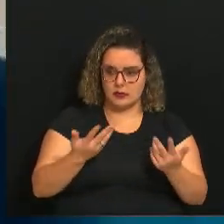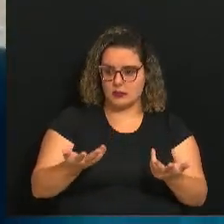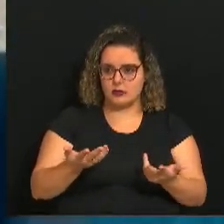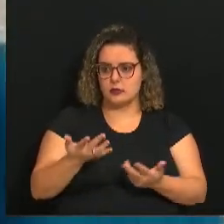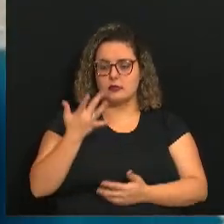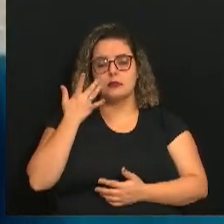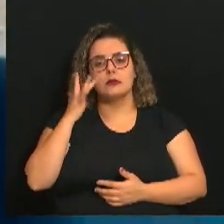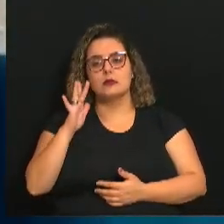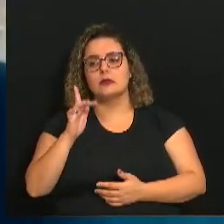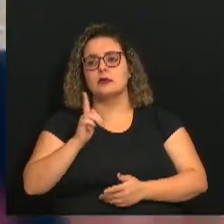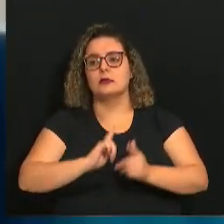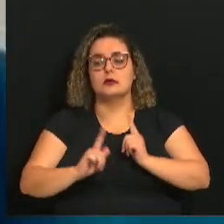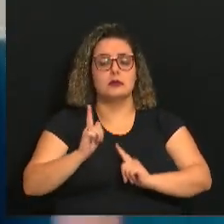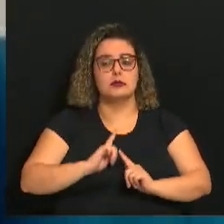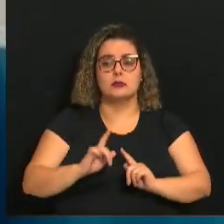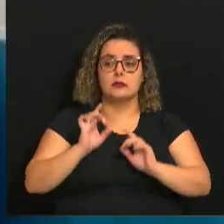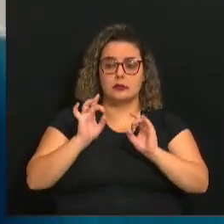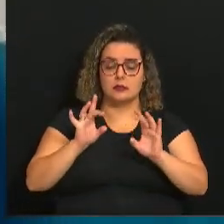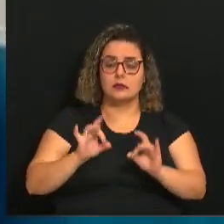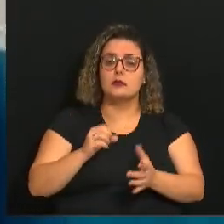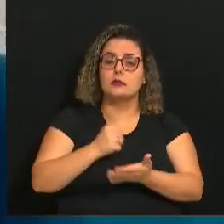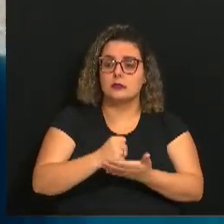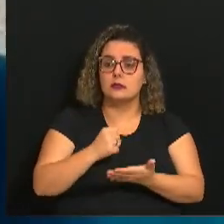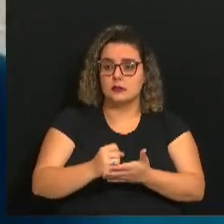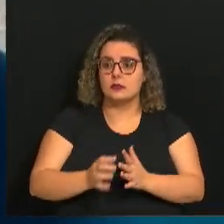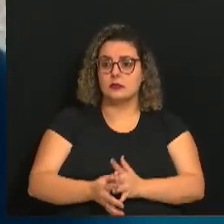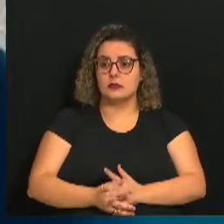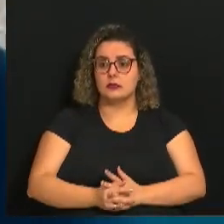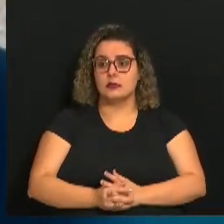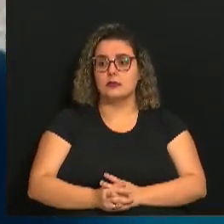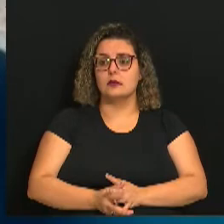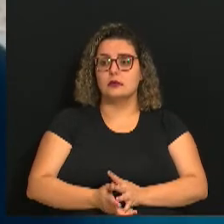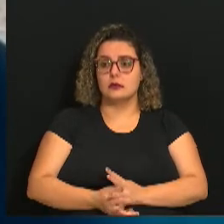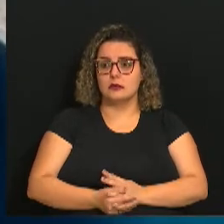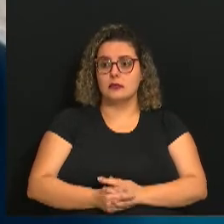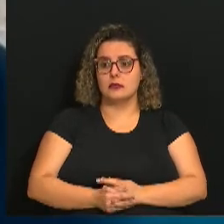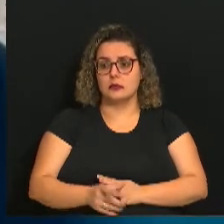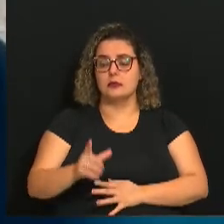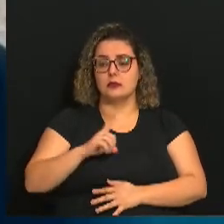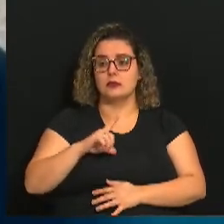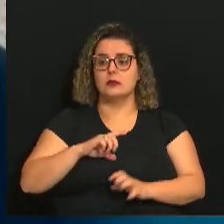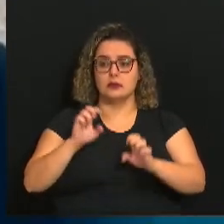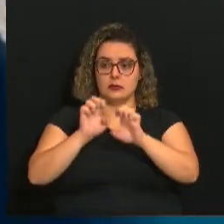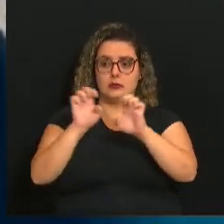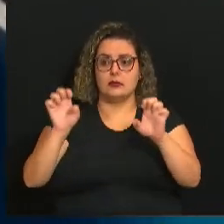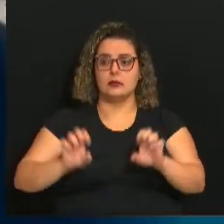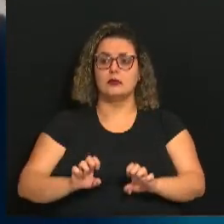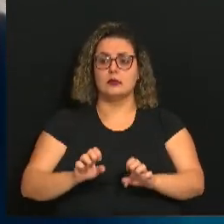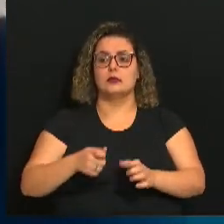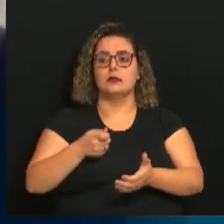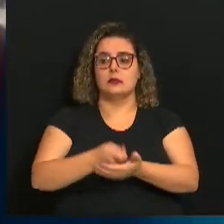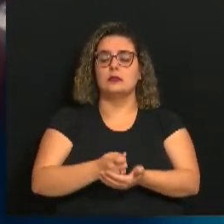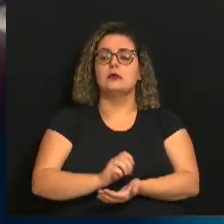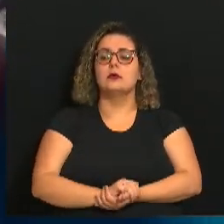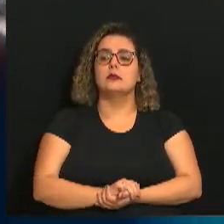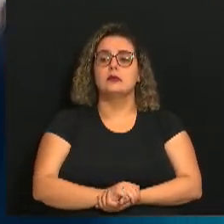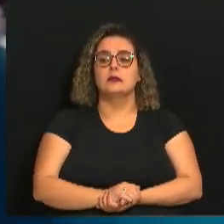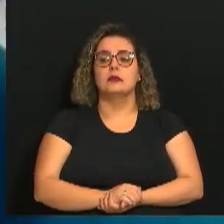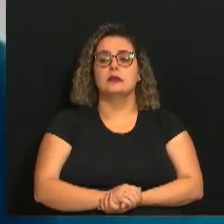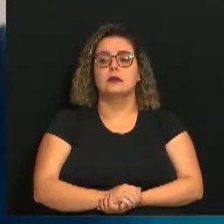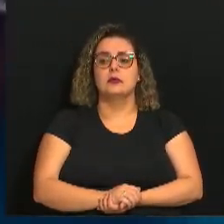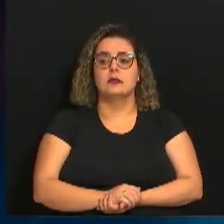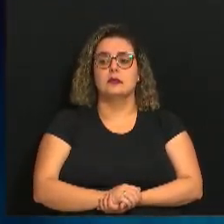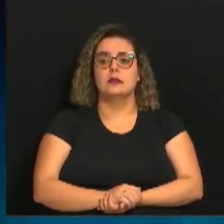do gestor do contrato, não sei, mas eu acho que a prefeitura tem uma estrutura que a gente possa garantir isso, né?